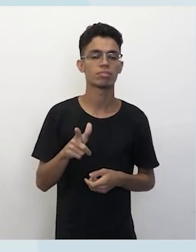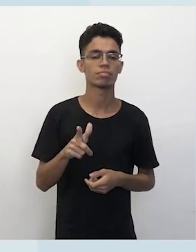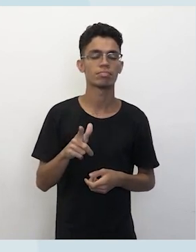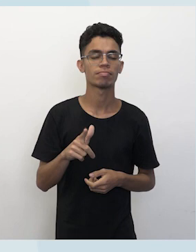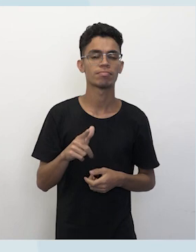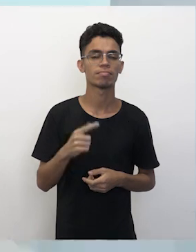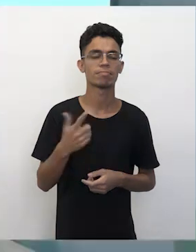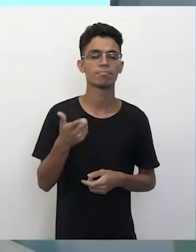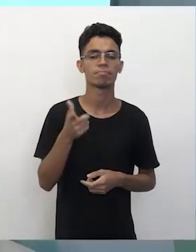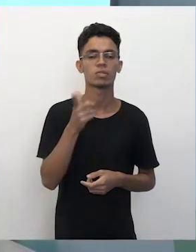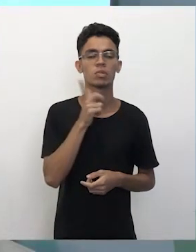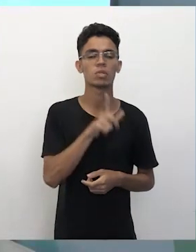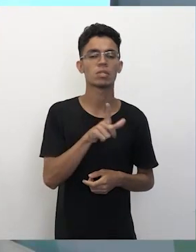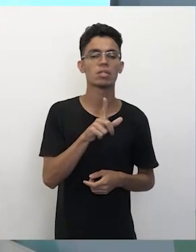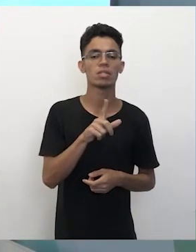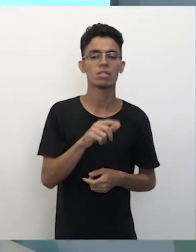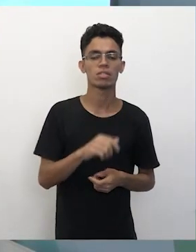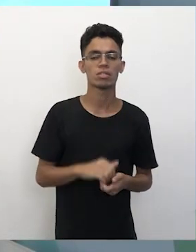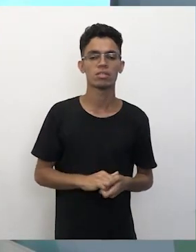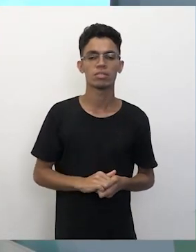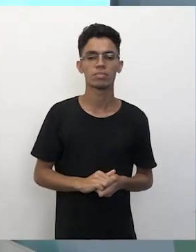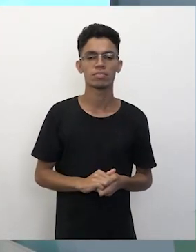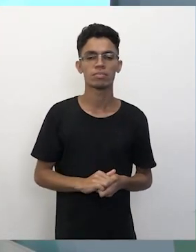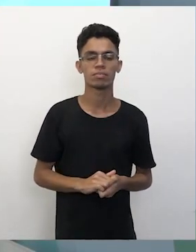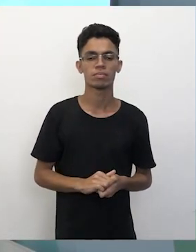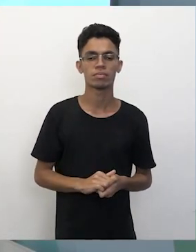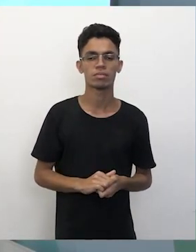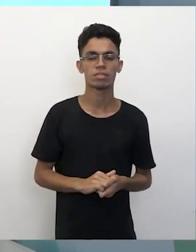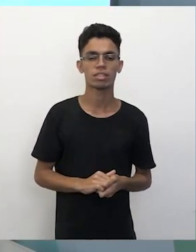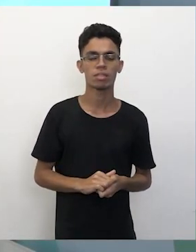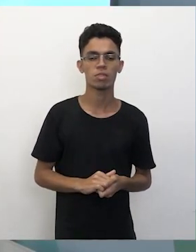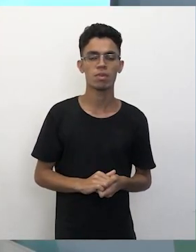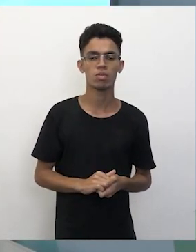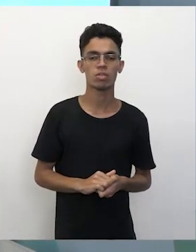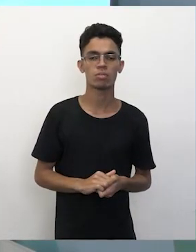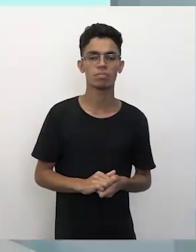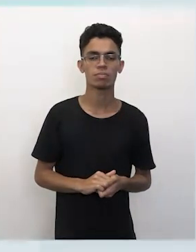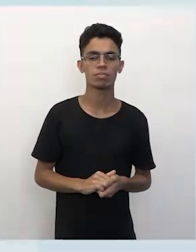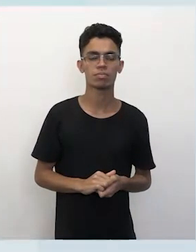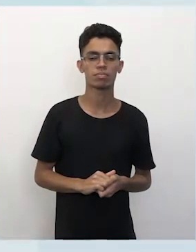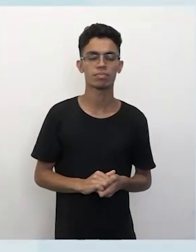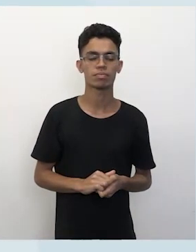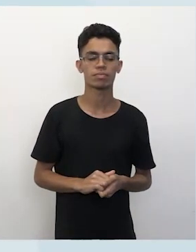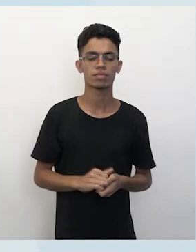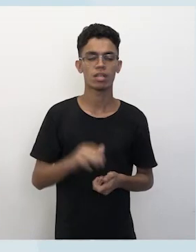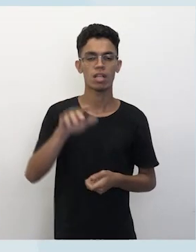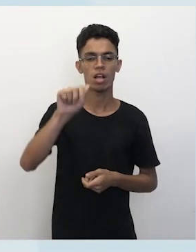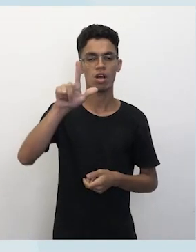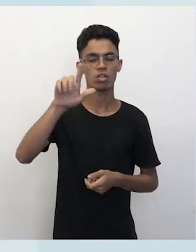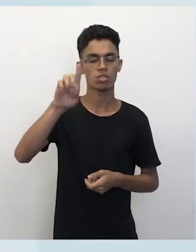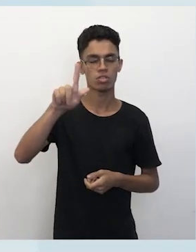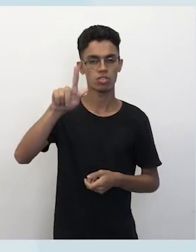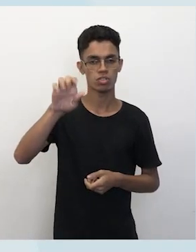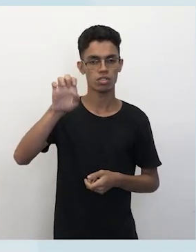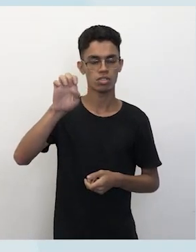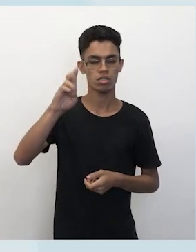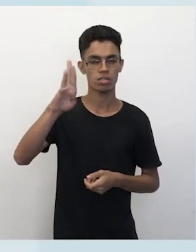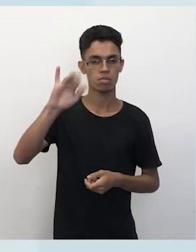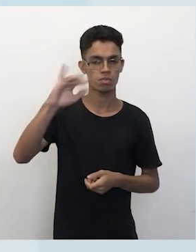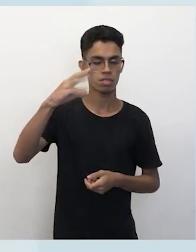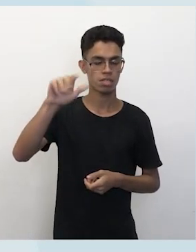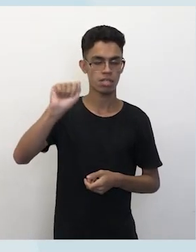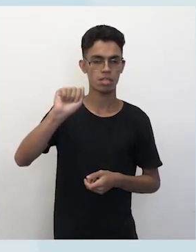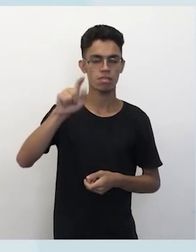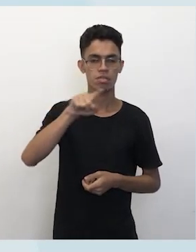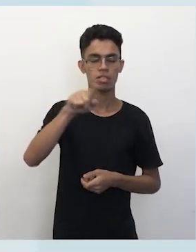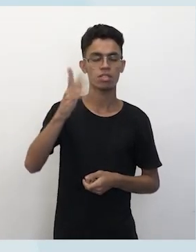não conceitua essa ideia do zero elevado a zero, tudo bem? Algebricamente, né? O pessoal já está bastante acostumado. A elevado